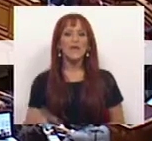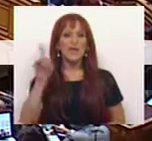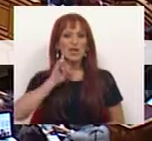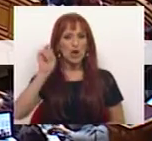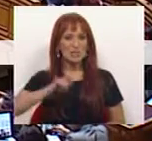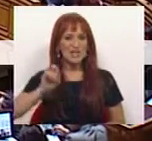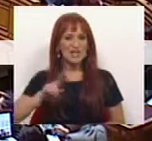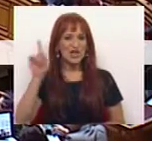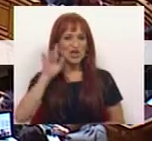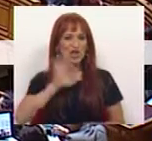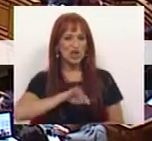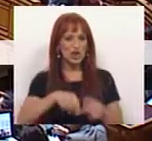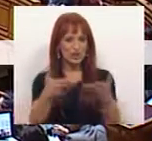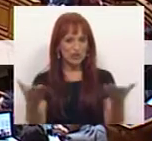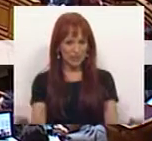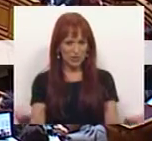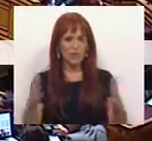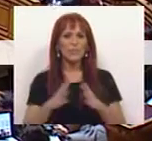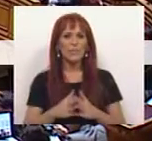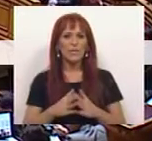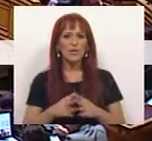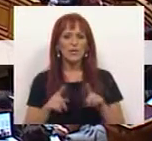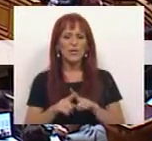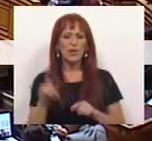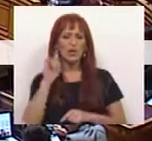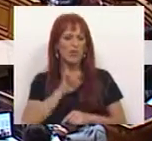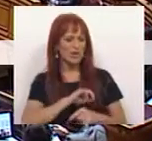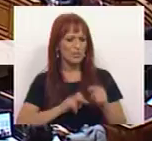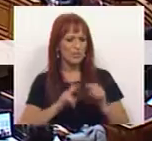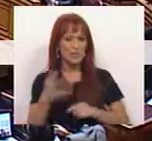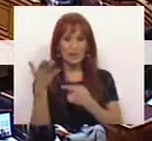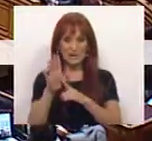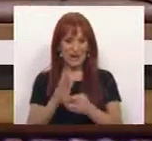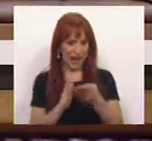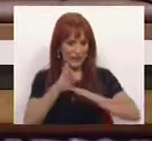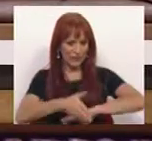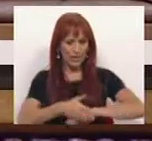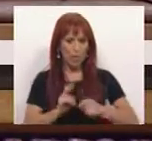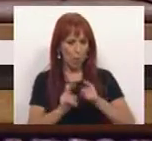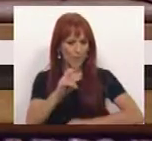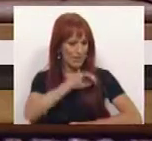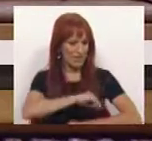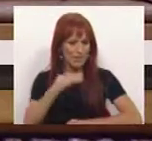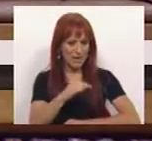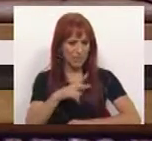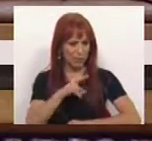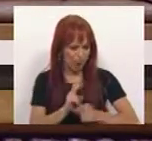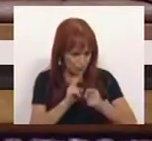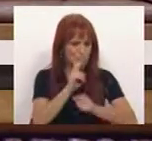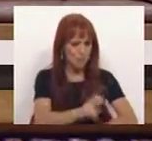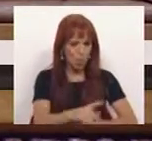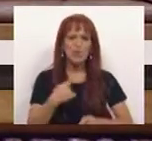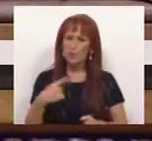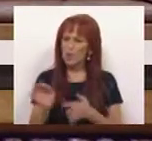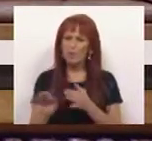Senhora Presidente, senhoras e senhores deputados, a valorização dos salários, designadamente através do aumento do salário mínimo nacional,